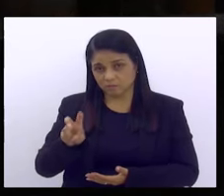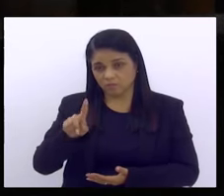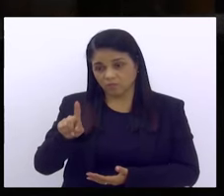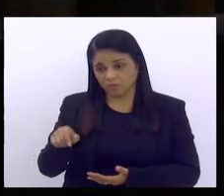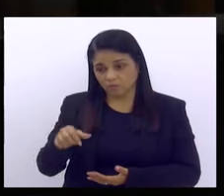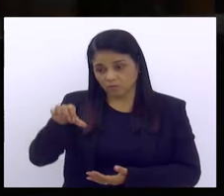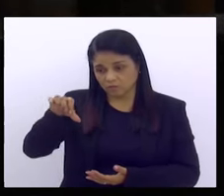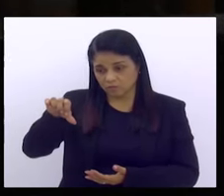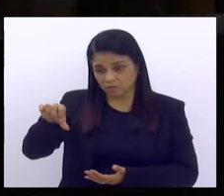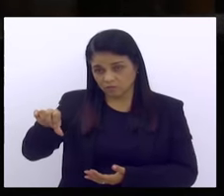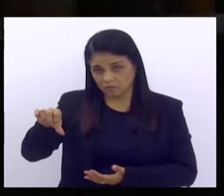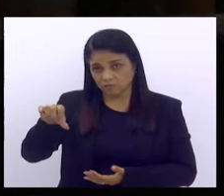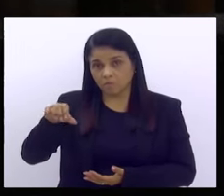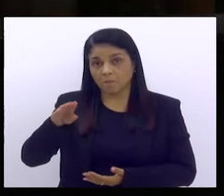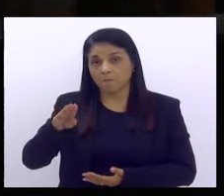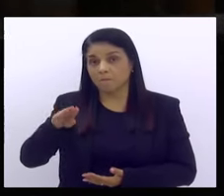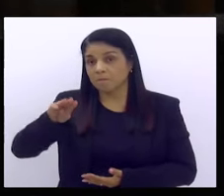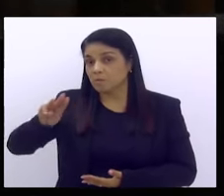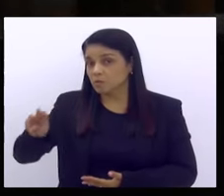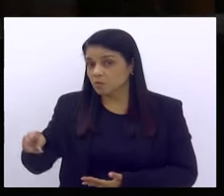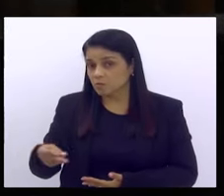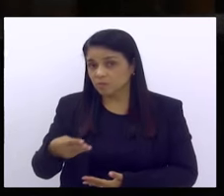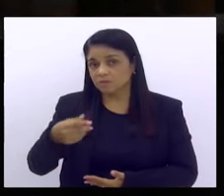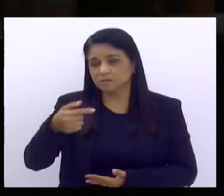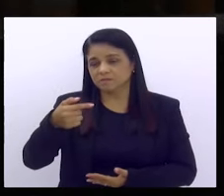835,39 milhões e